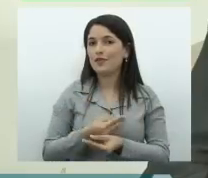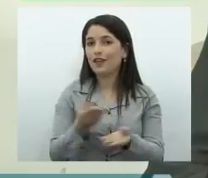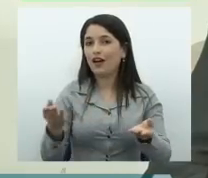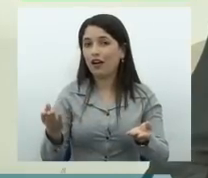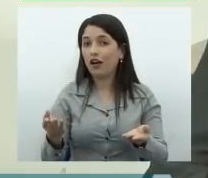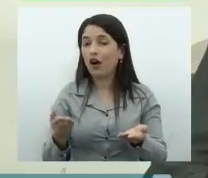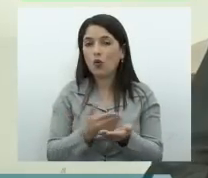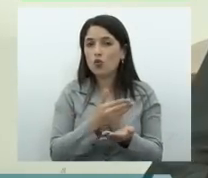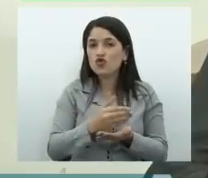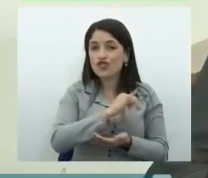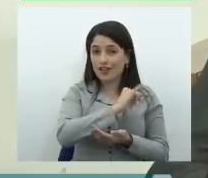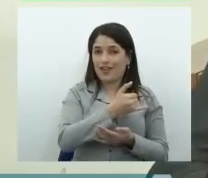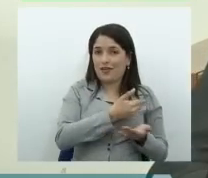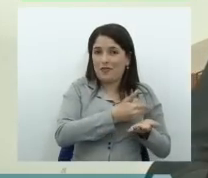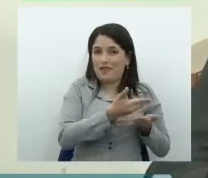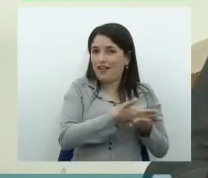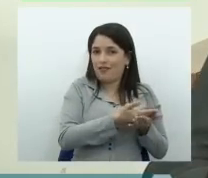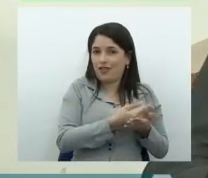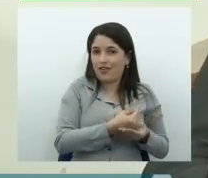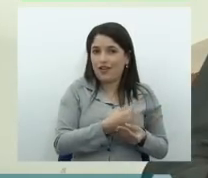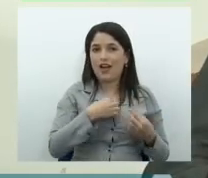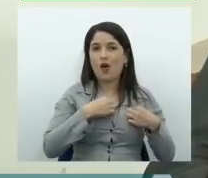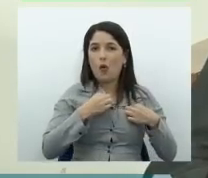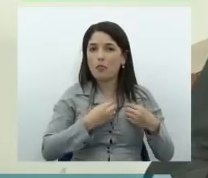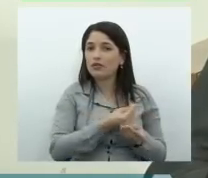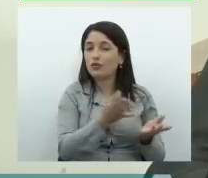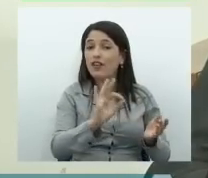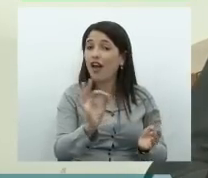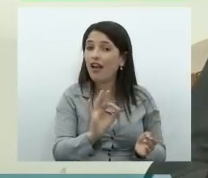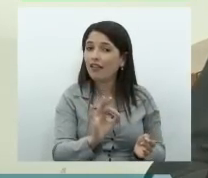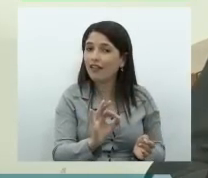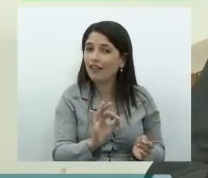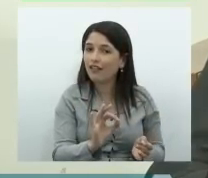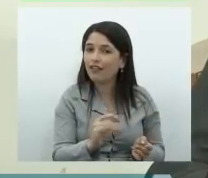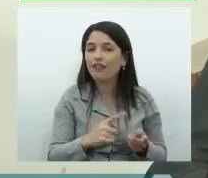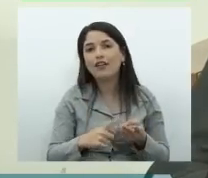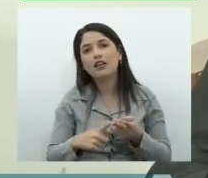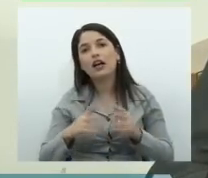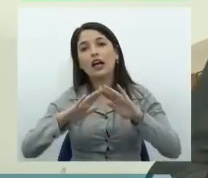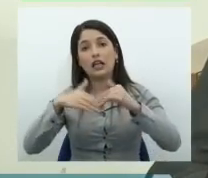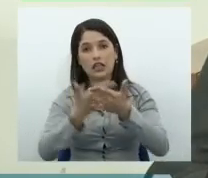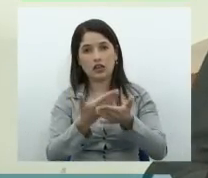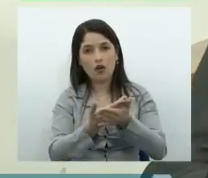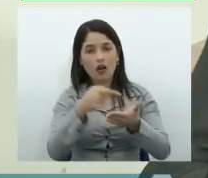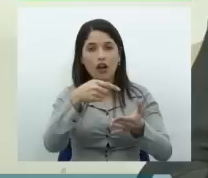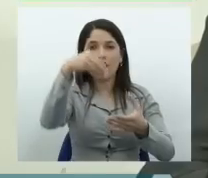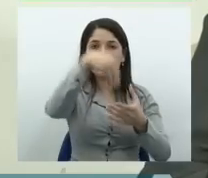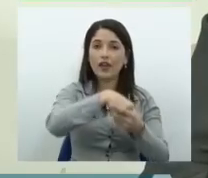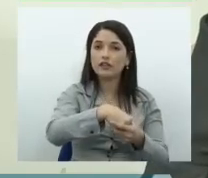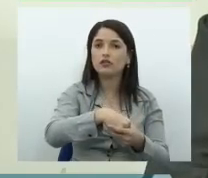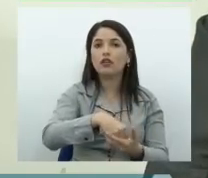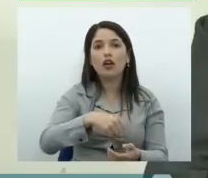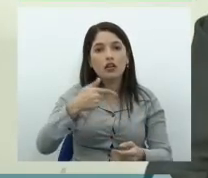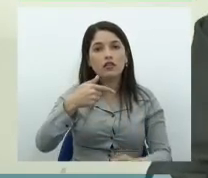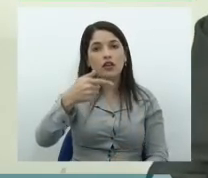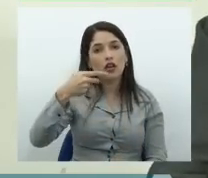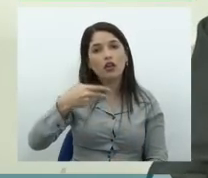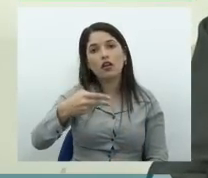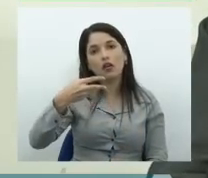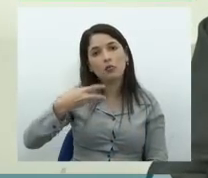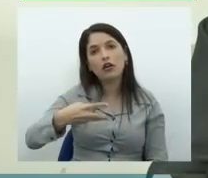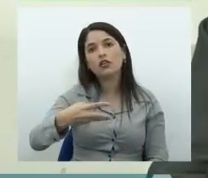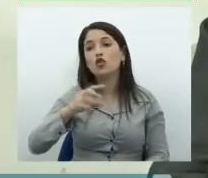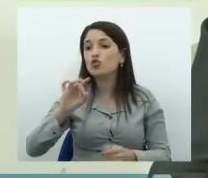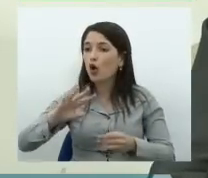segundo semestre. A alimentação dentro das escolas, muitas delas toda semana sendo alimentadas com macarrão e salsicha.